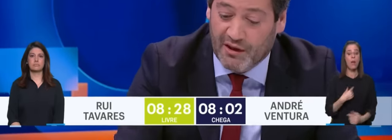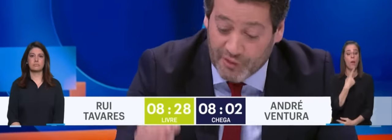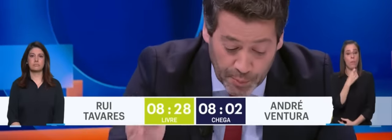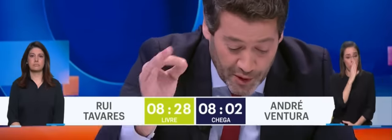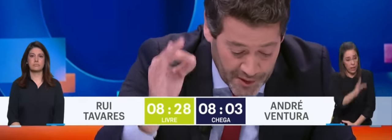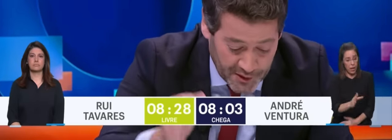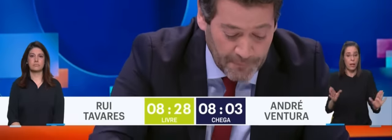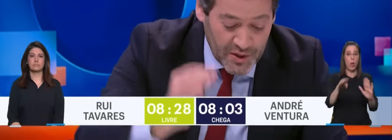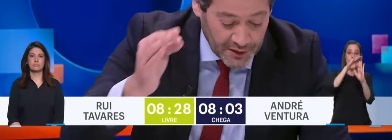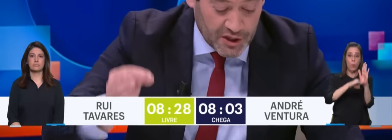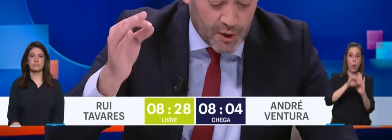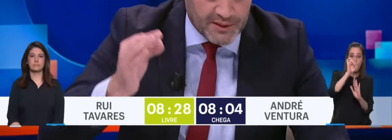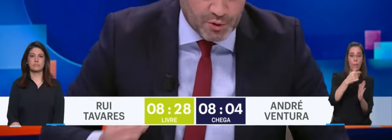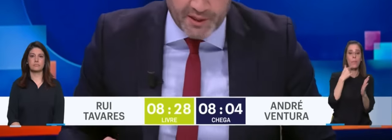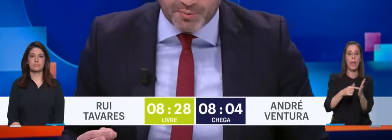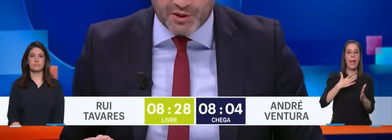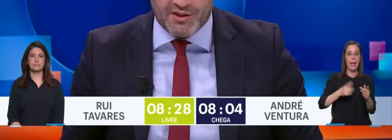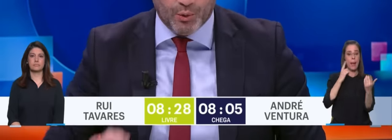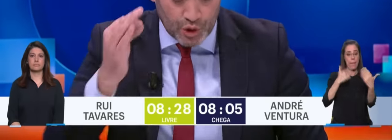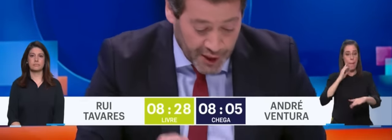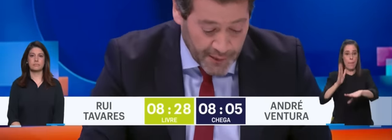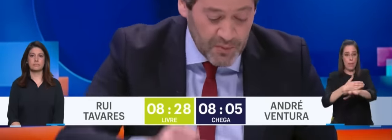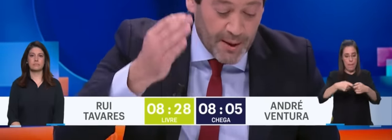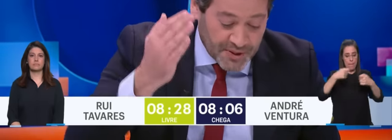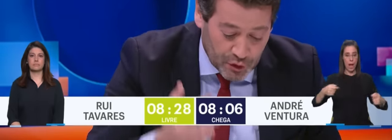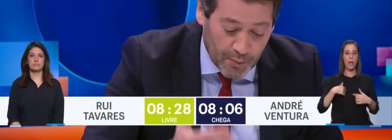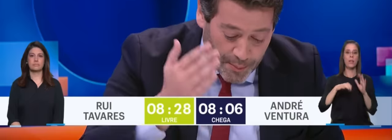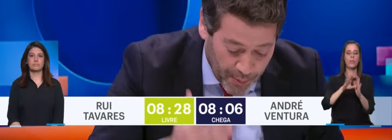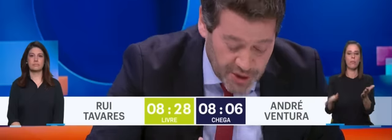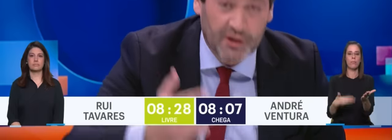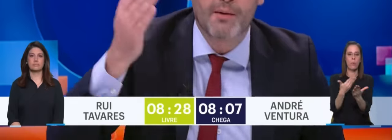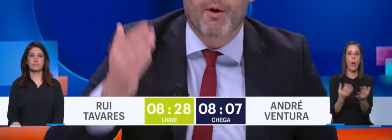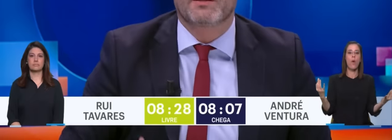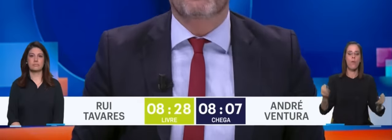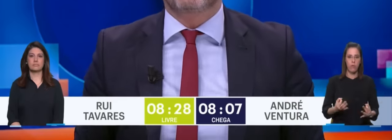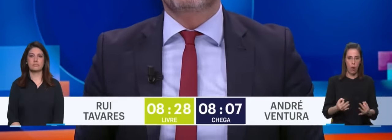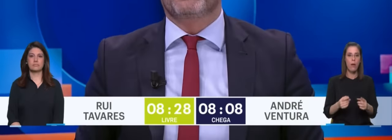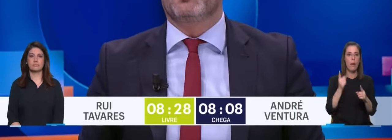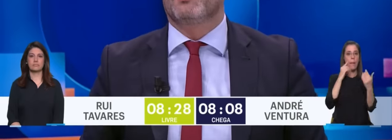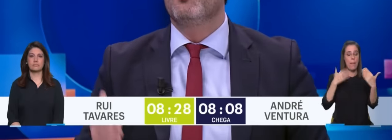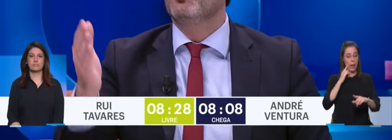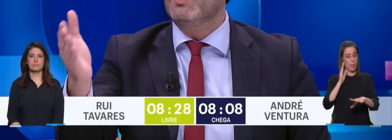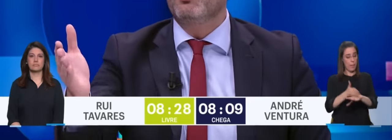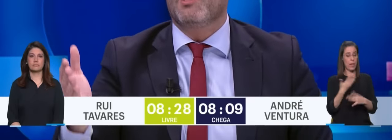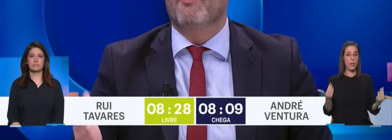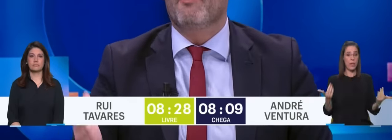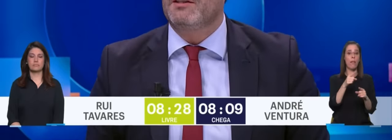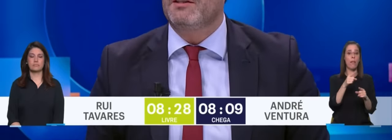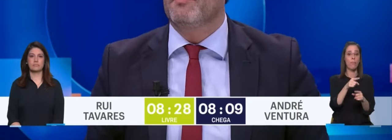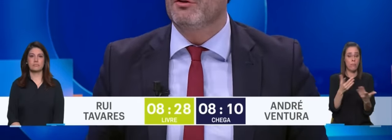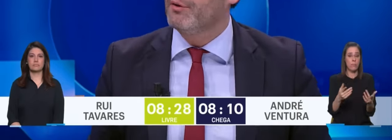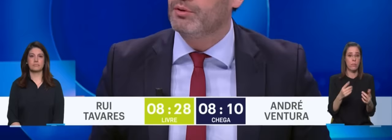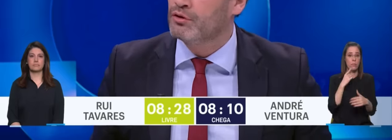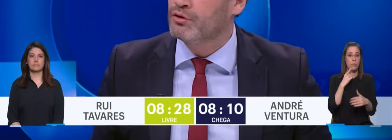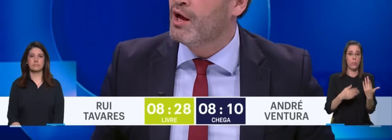ao Deputado raras no programa dele ele diz que quer aumentar os prazos de prescrição o chega apresentou uma proposta para aumentar os prazos de prescrição o Rui tares